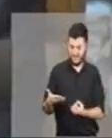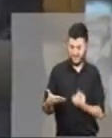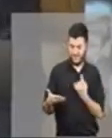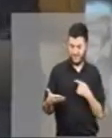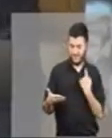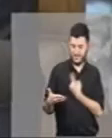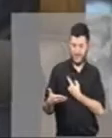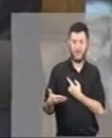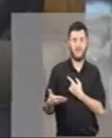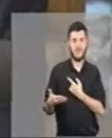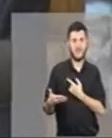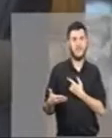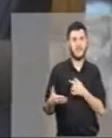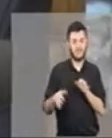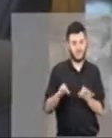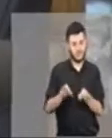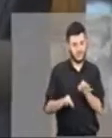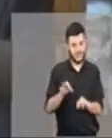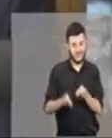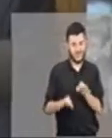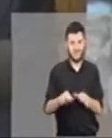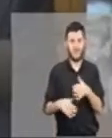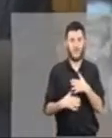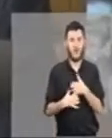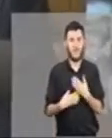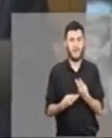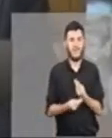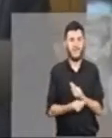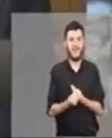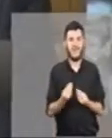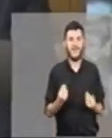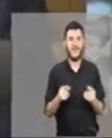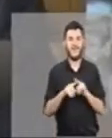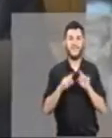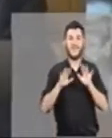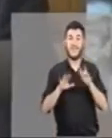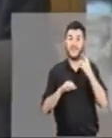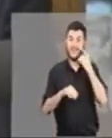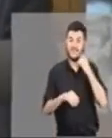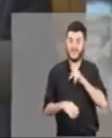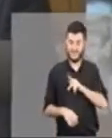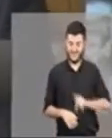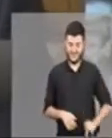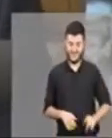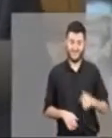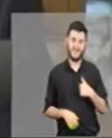agora objeto de julgamento. Mas, de qualquer maneira, senhor presidente, eu peço